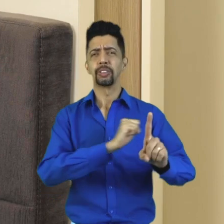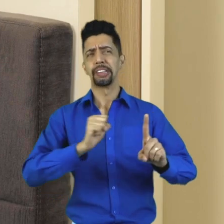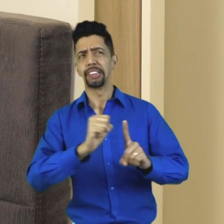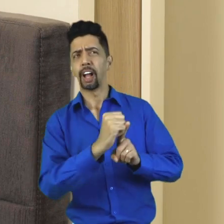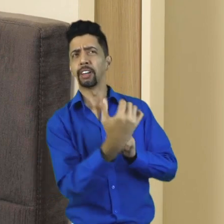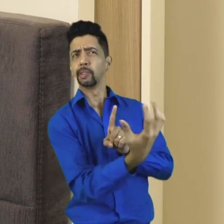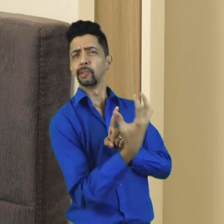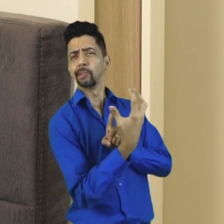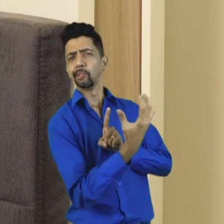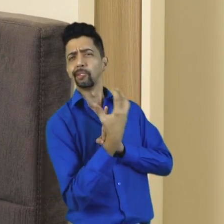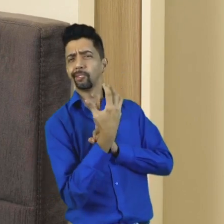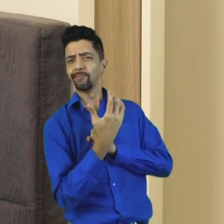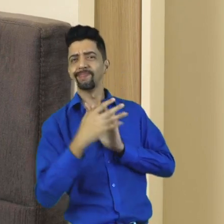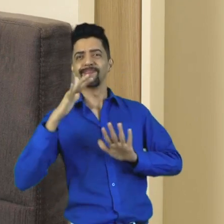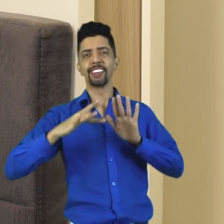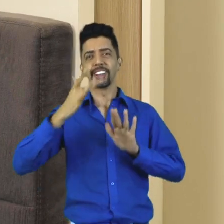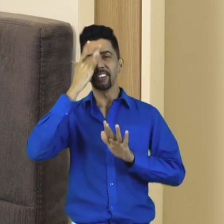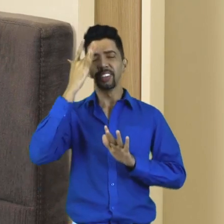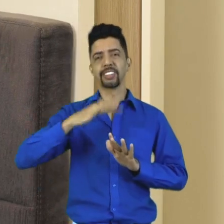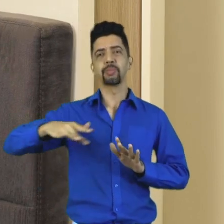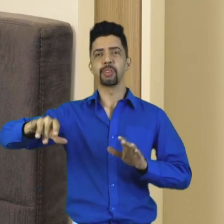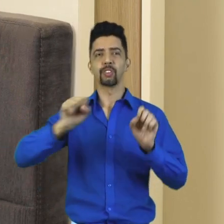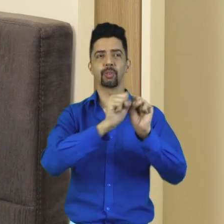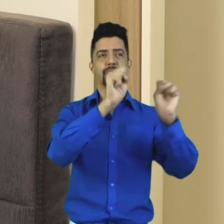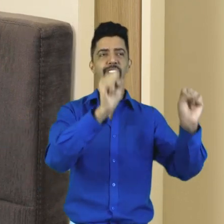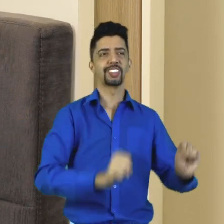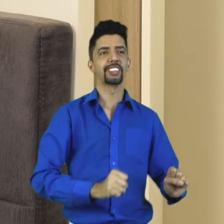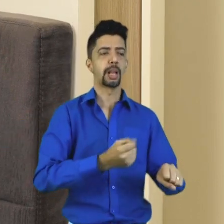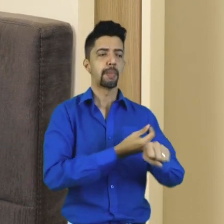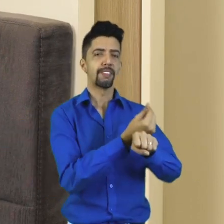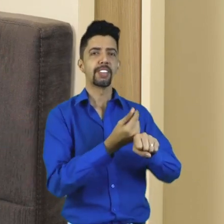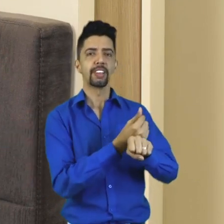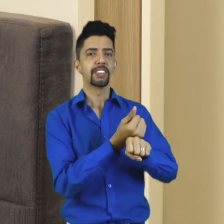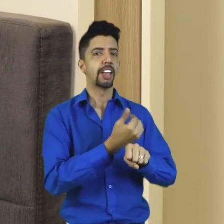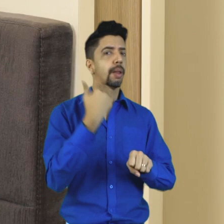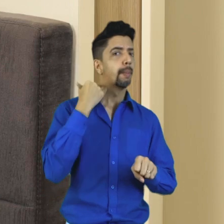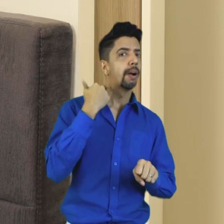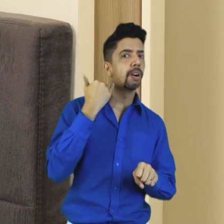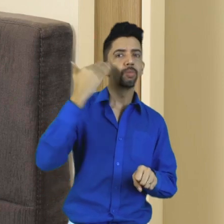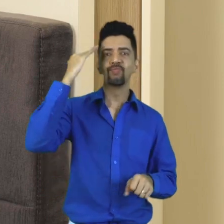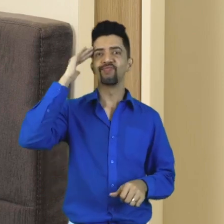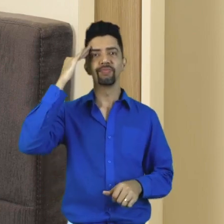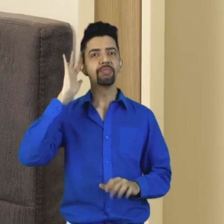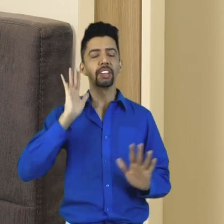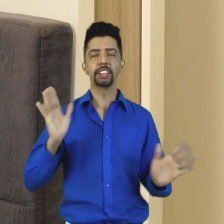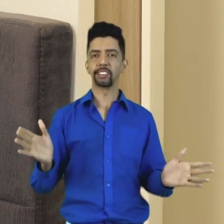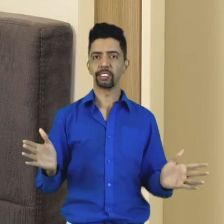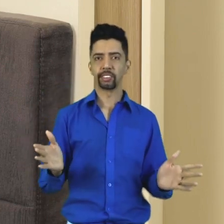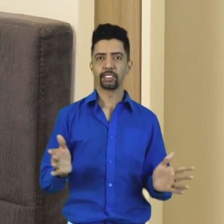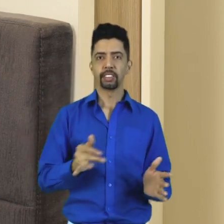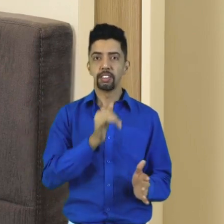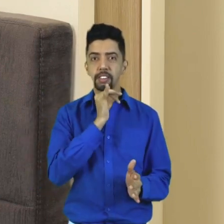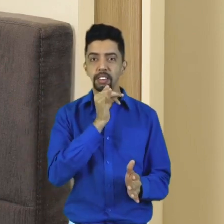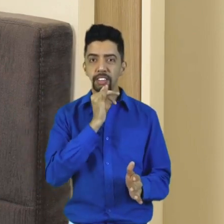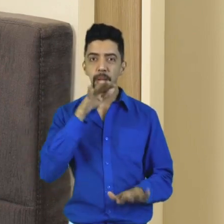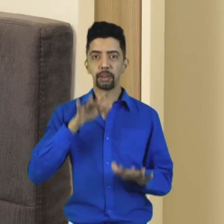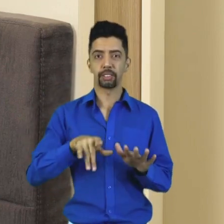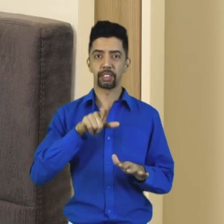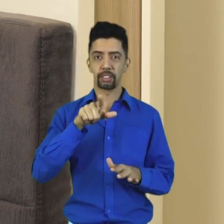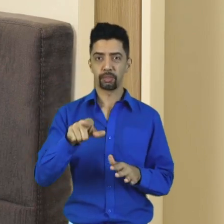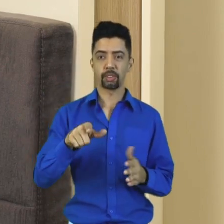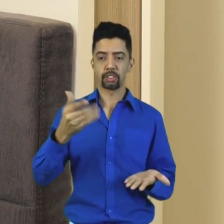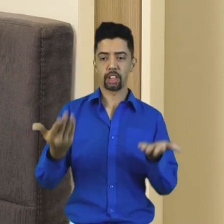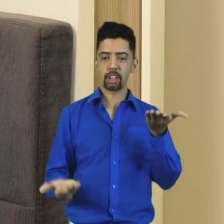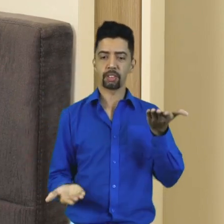delas, é que as pessoas não entendem como é que o sistema funciona. Imaginemos, então, que o custo desta pessoa que